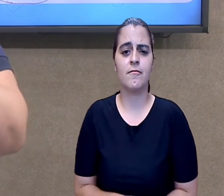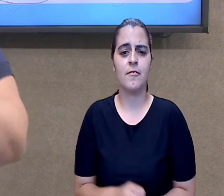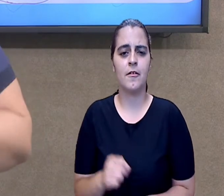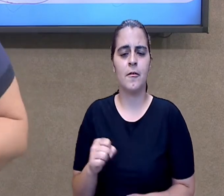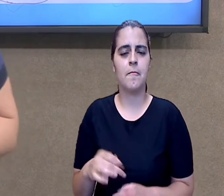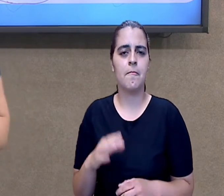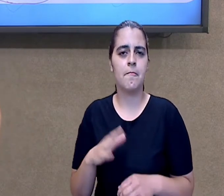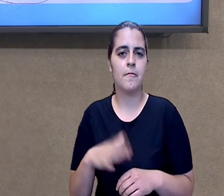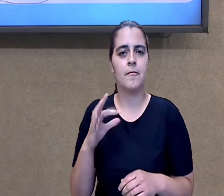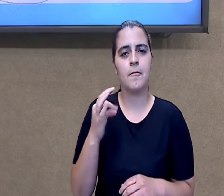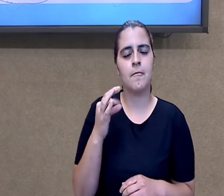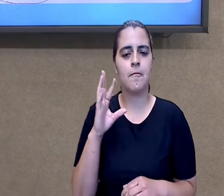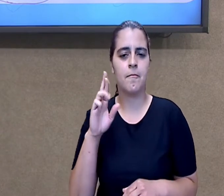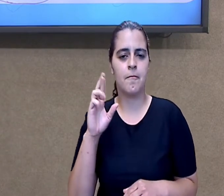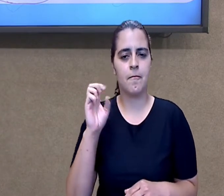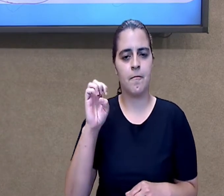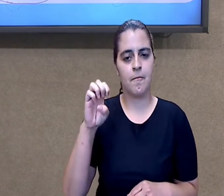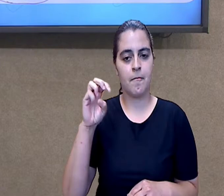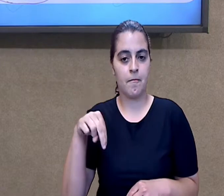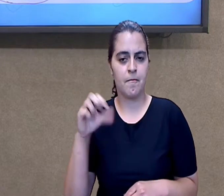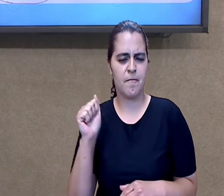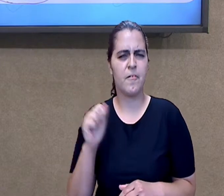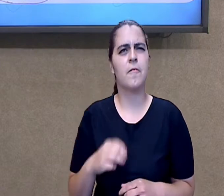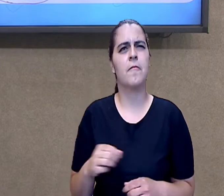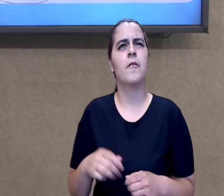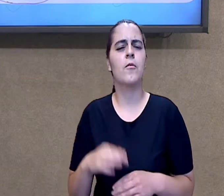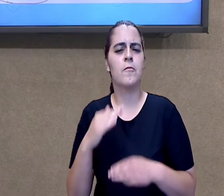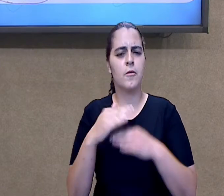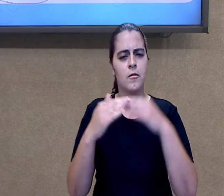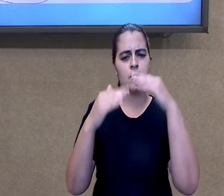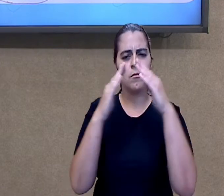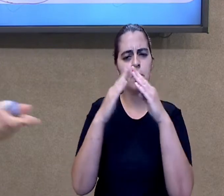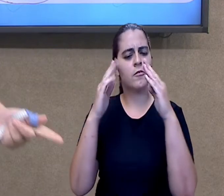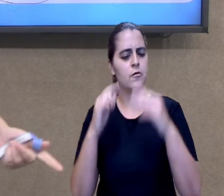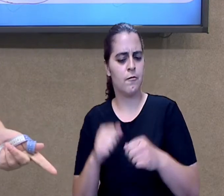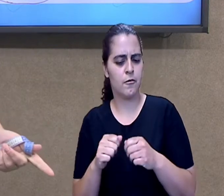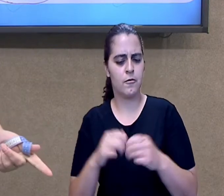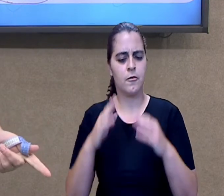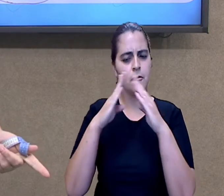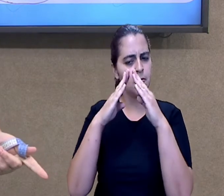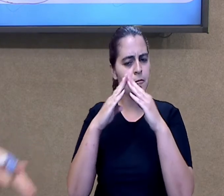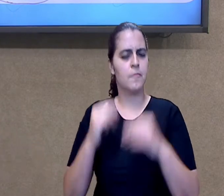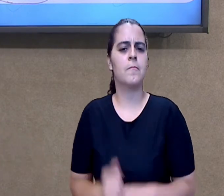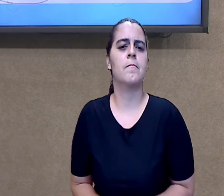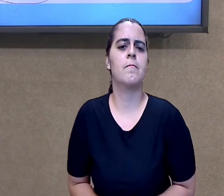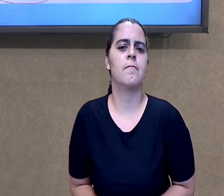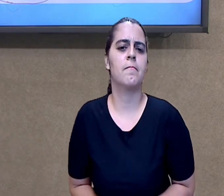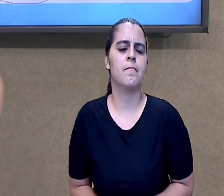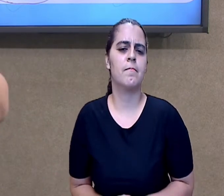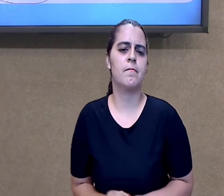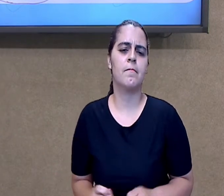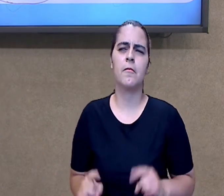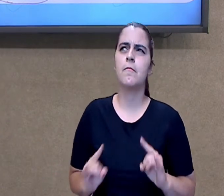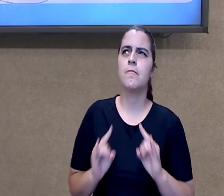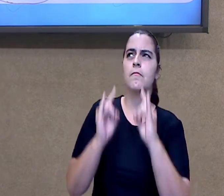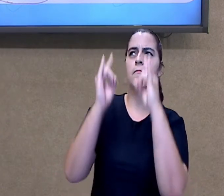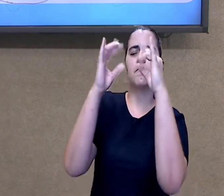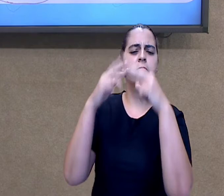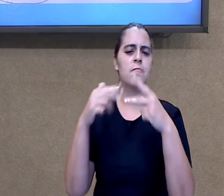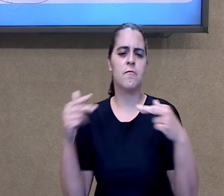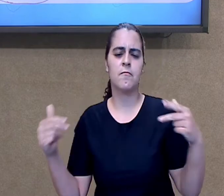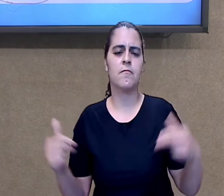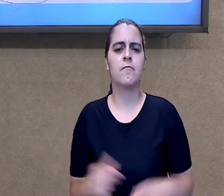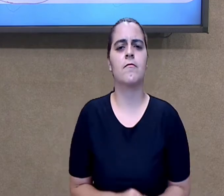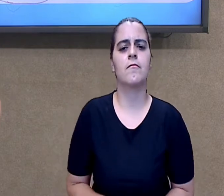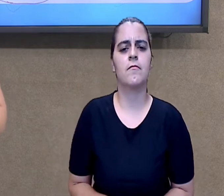mas a trena ela é bastante usada para construção civil. Professor, o que é isso? Para construir uma casa,